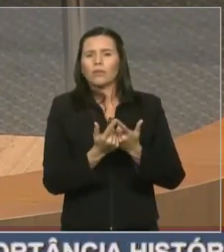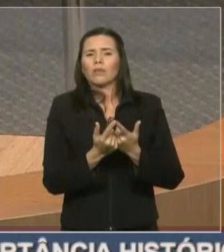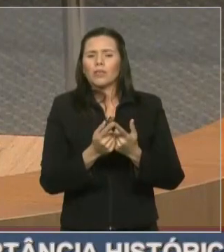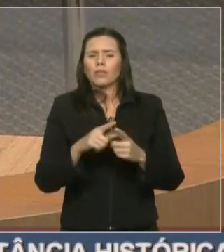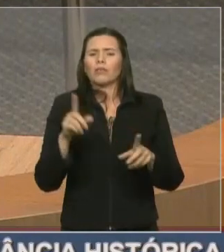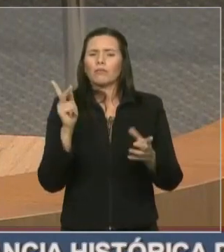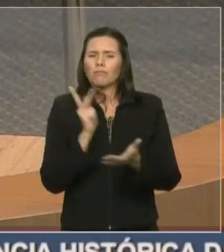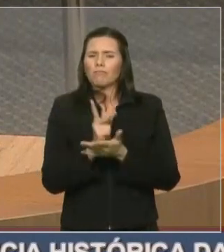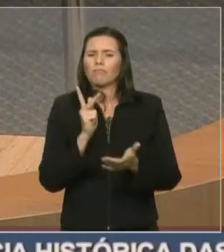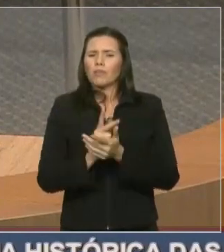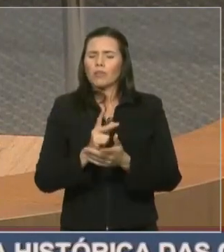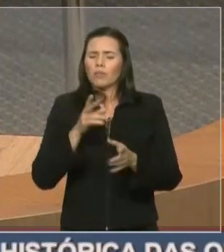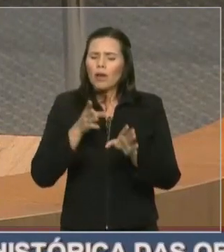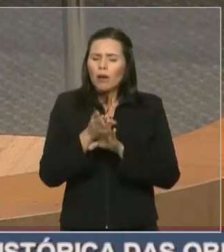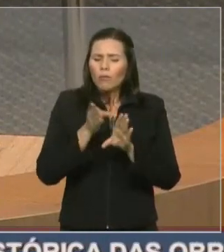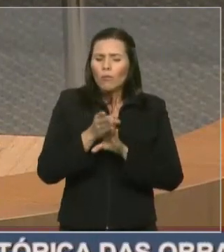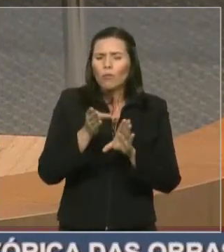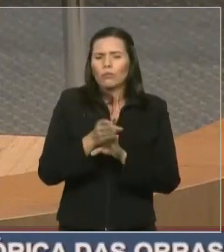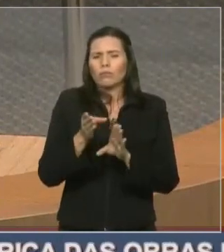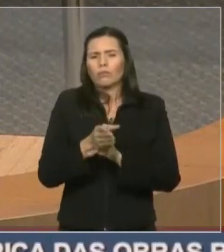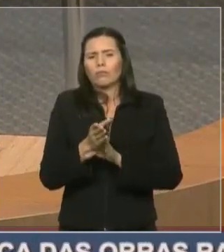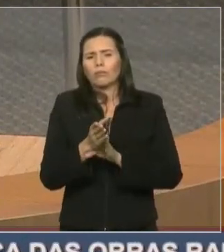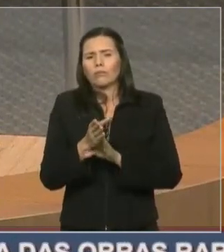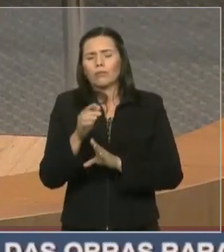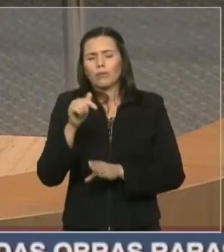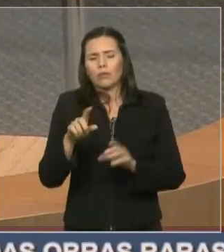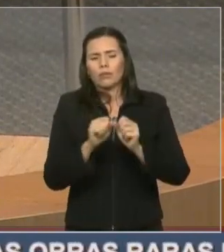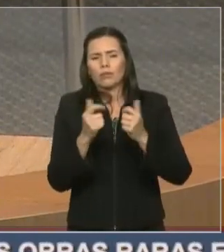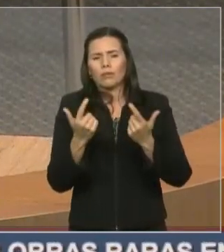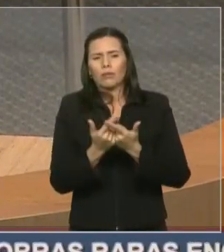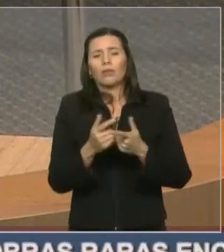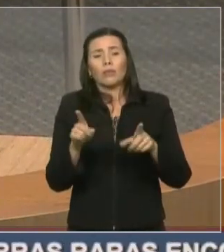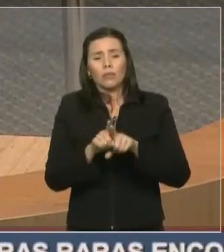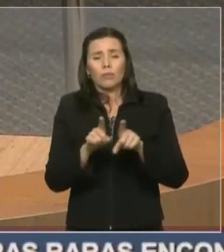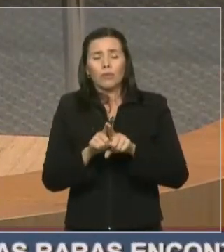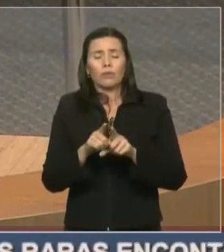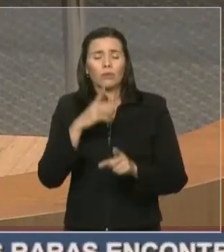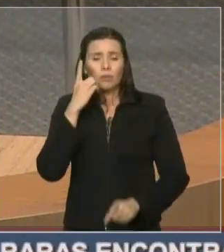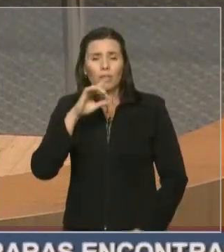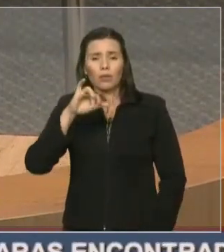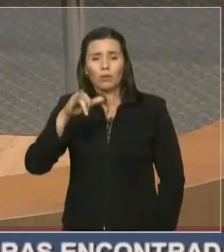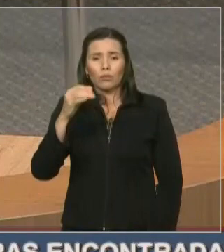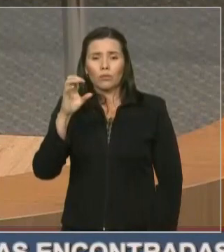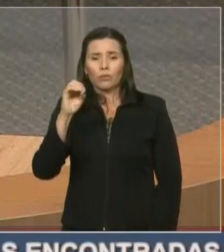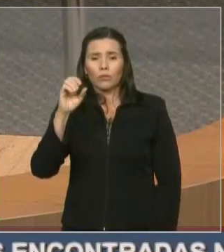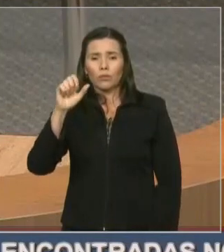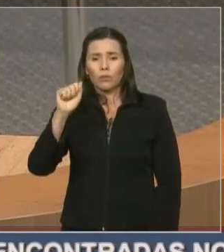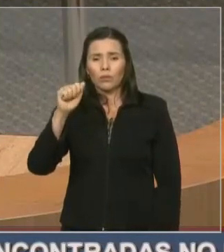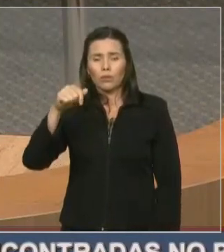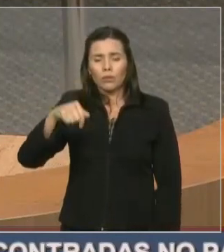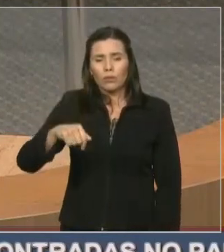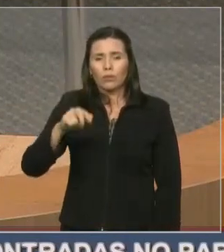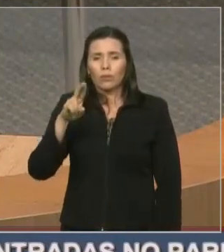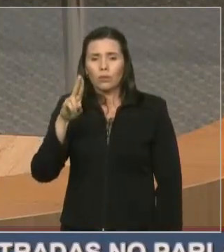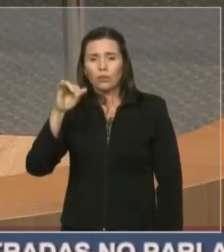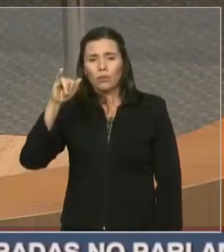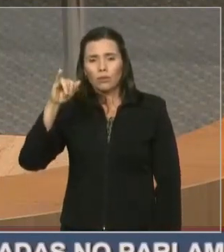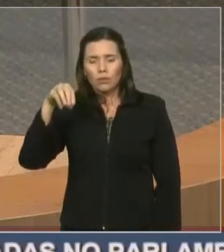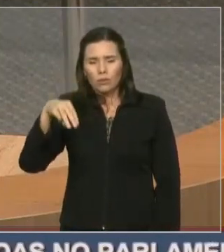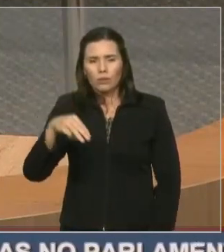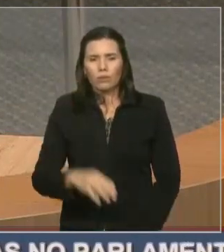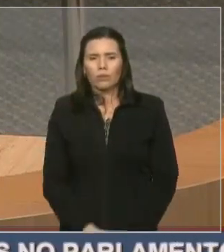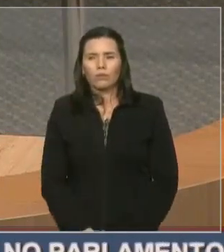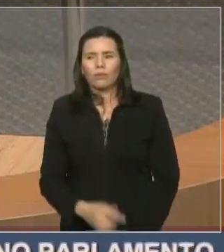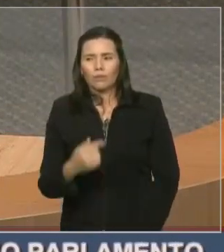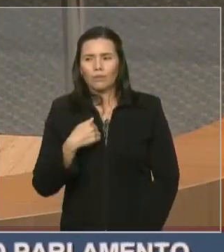que a Assembleia prestou ao Maranhão. Ele e o deputado também Joaquim Aica. Pois bem, esse trabalho, eu deixo aqui